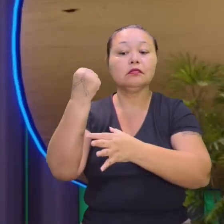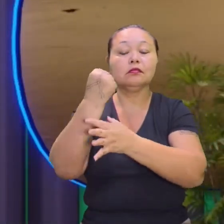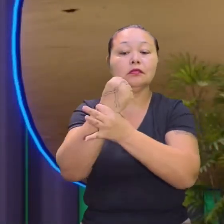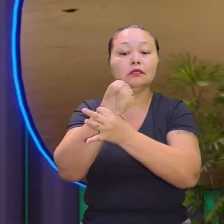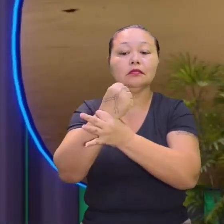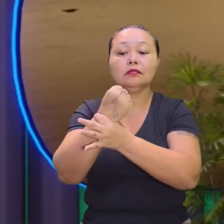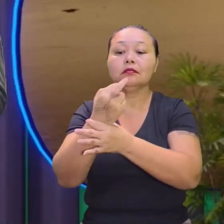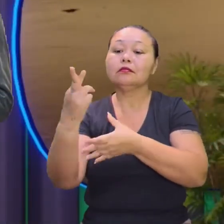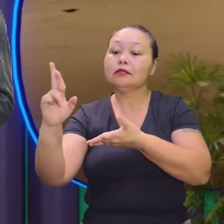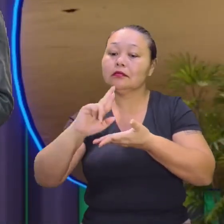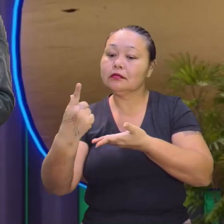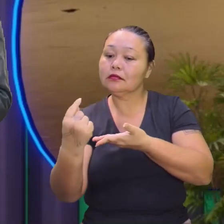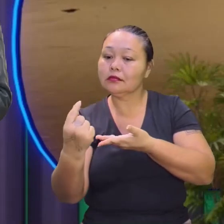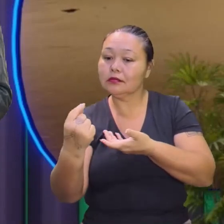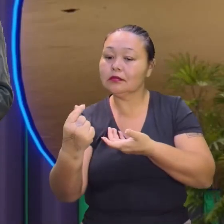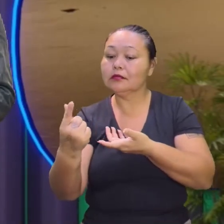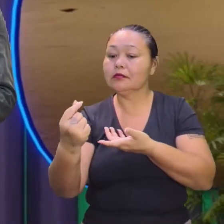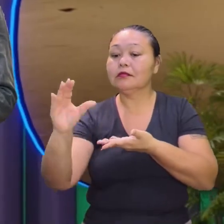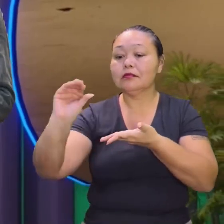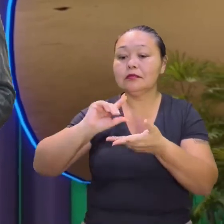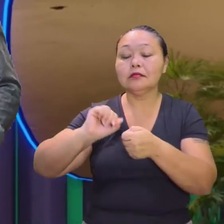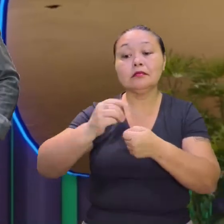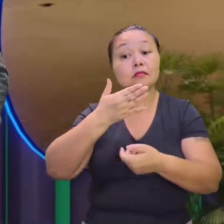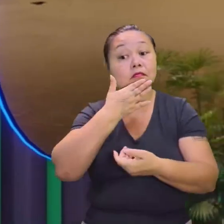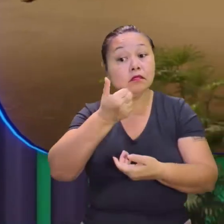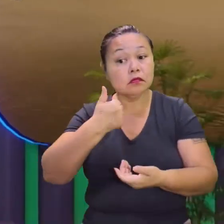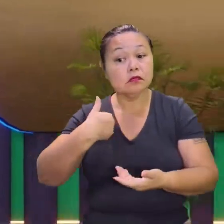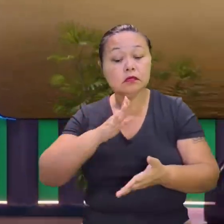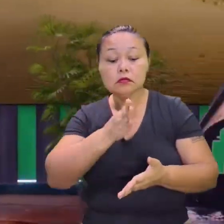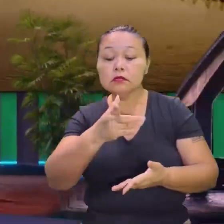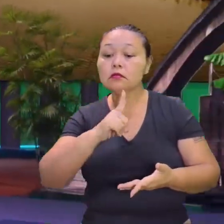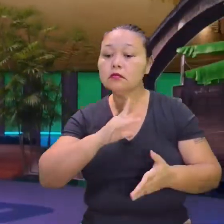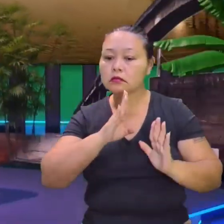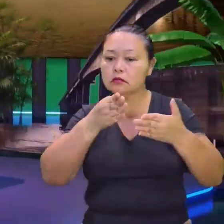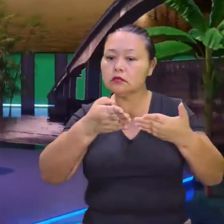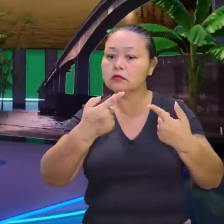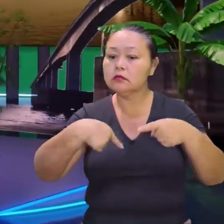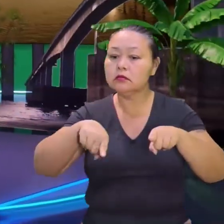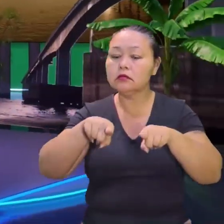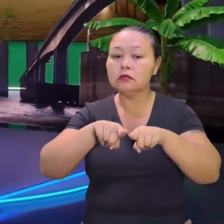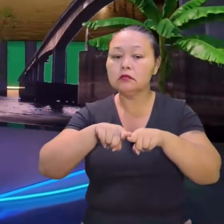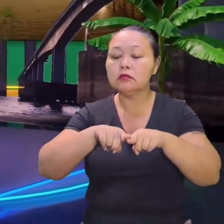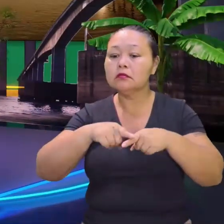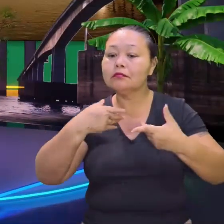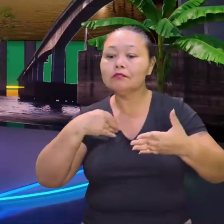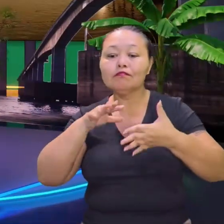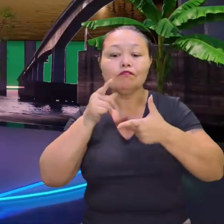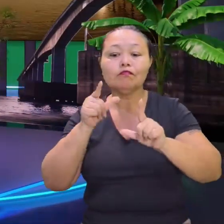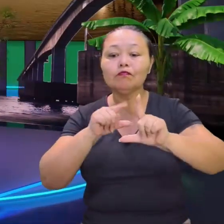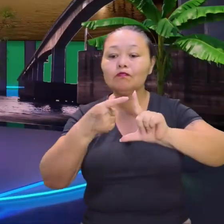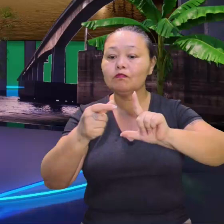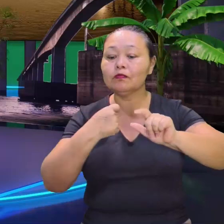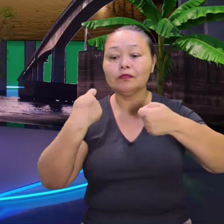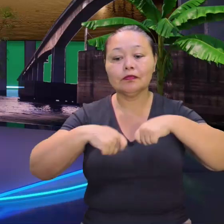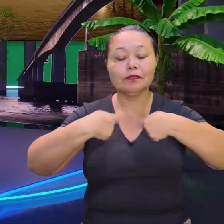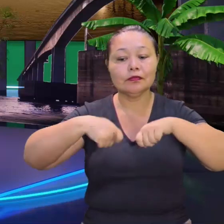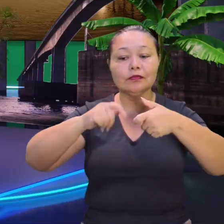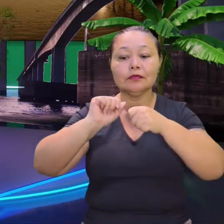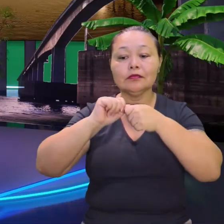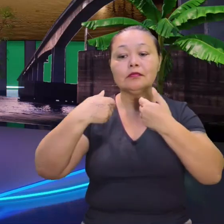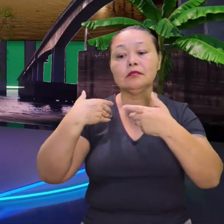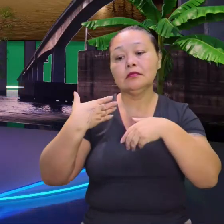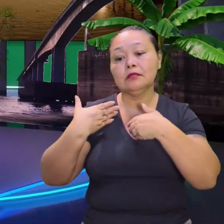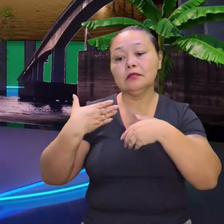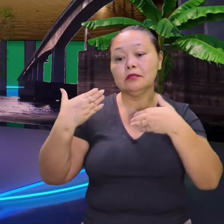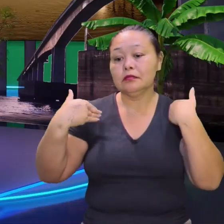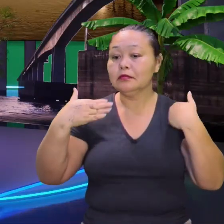garantir maior rentabilidade. E quando a gente fala na questão de melhoria, é principalmente aí pela questão logística necessária para